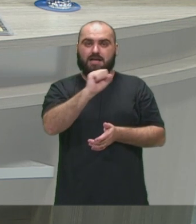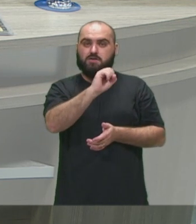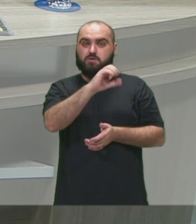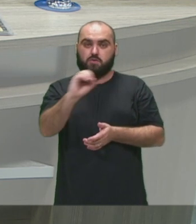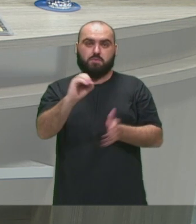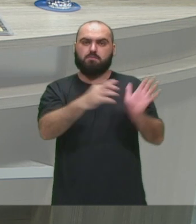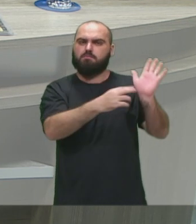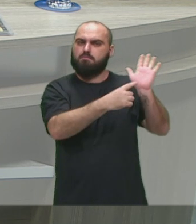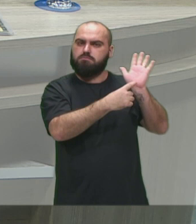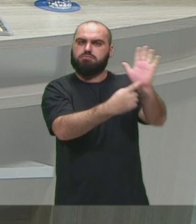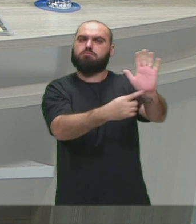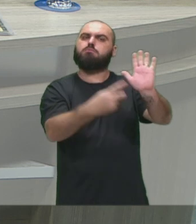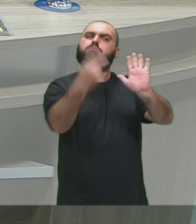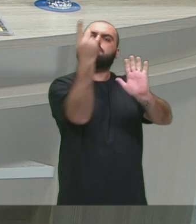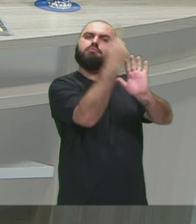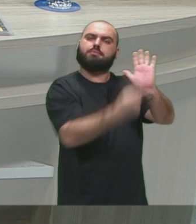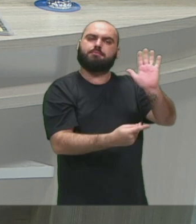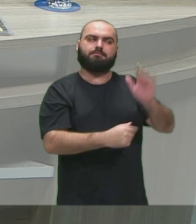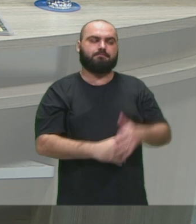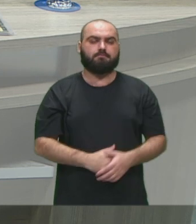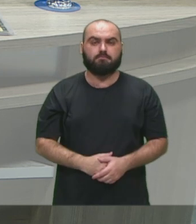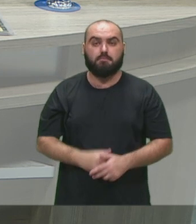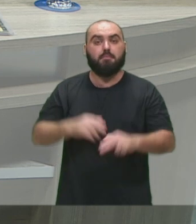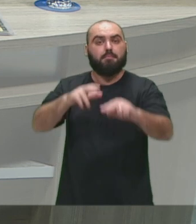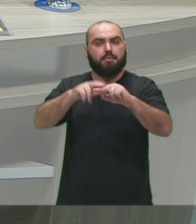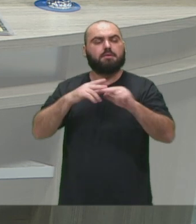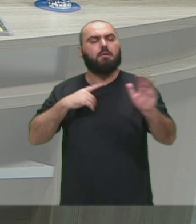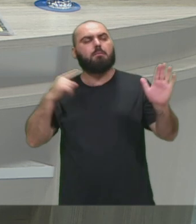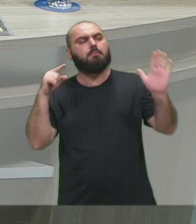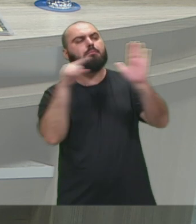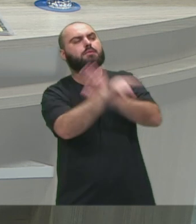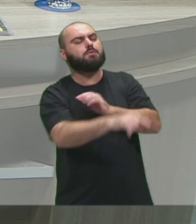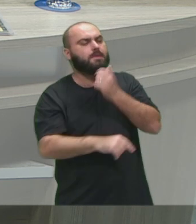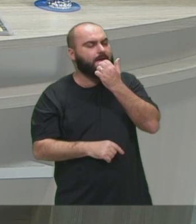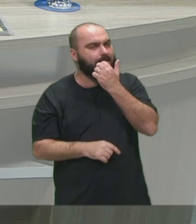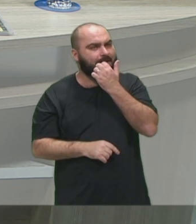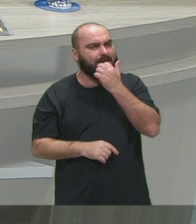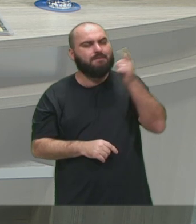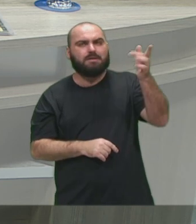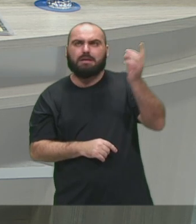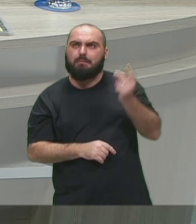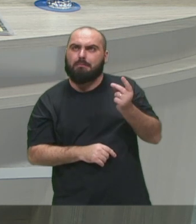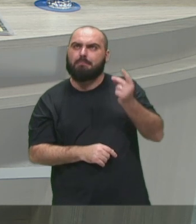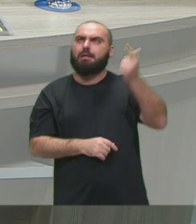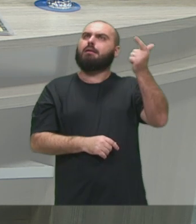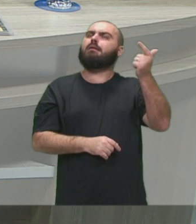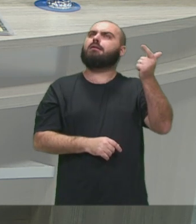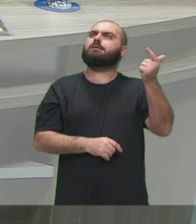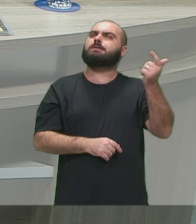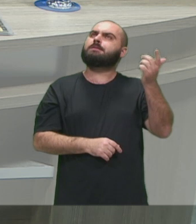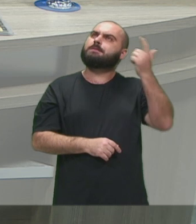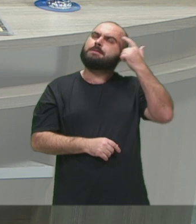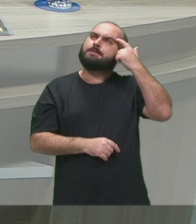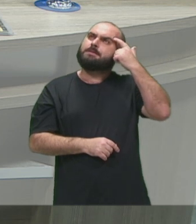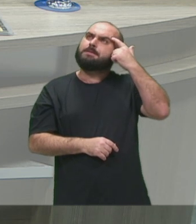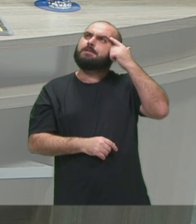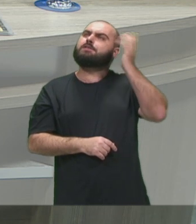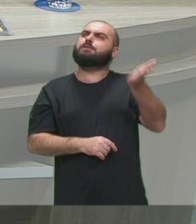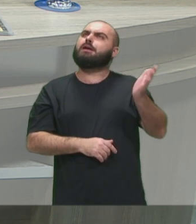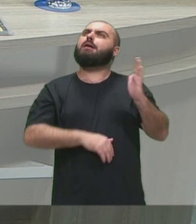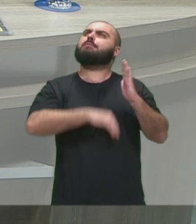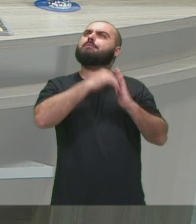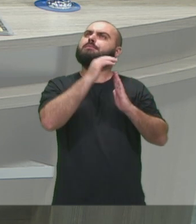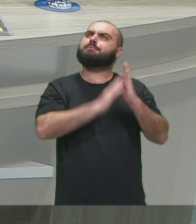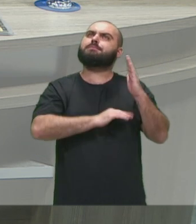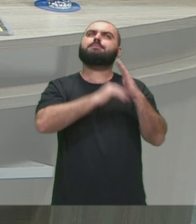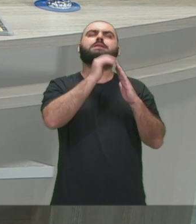naquilo. Quando é que te deu esse estralo de assim, bom, eu já pinto, eu faço, né, eu já uso da minha arte,